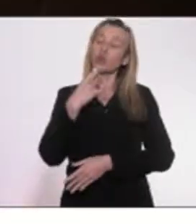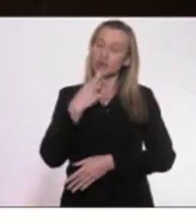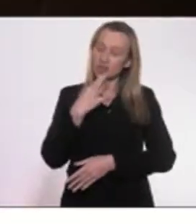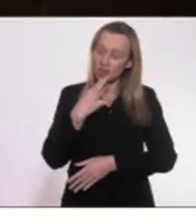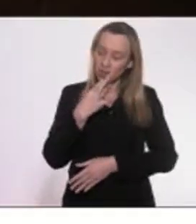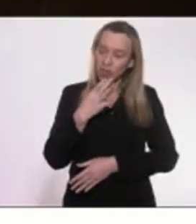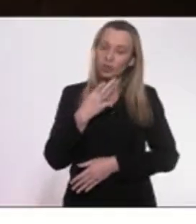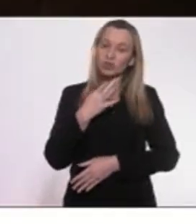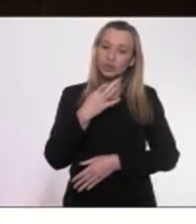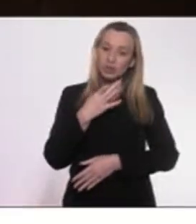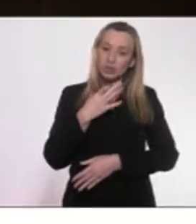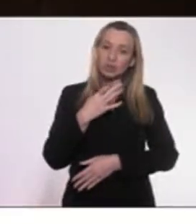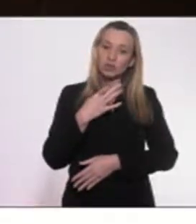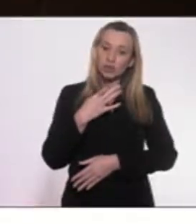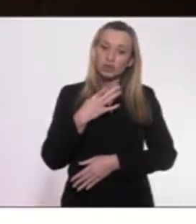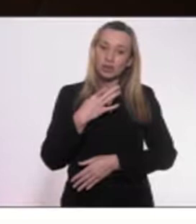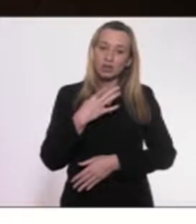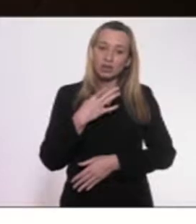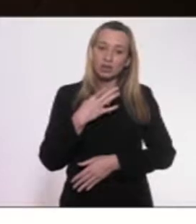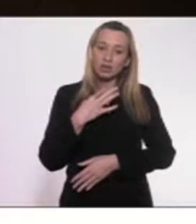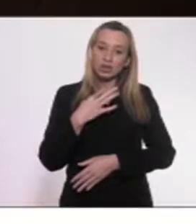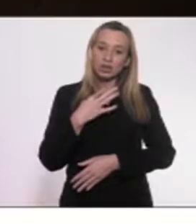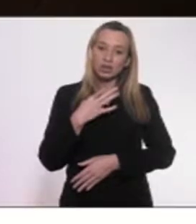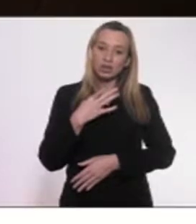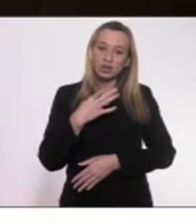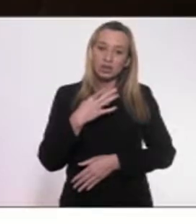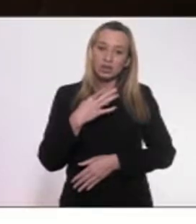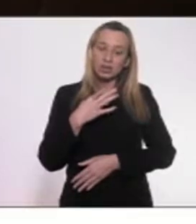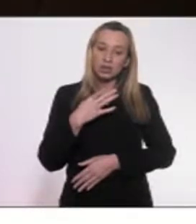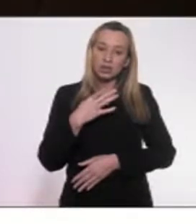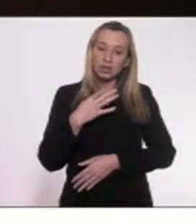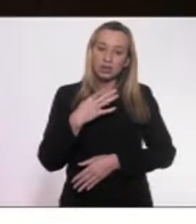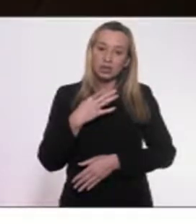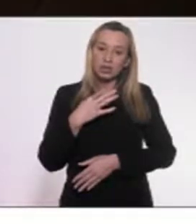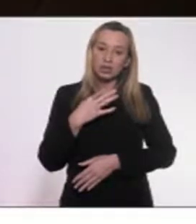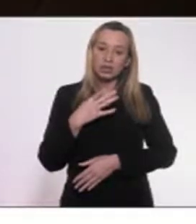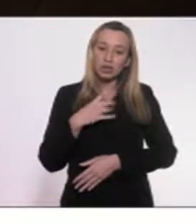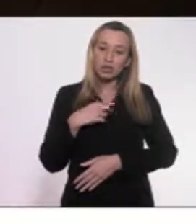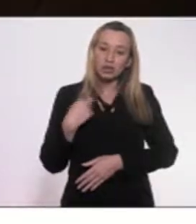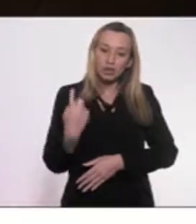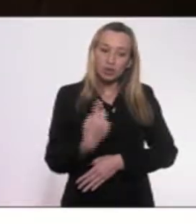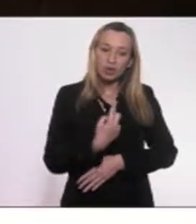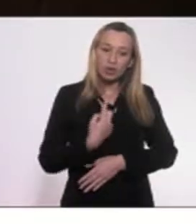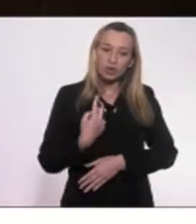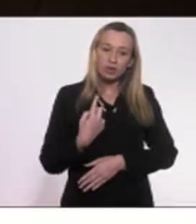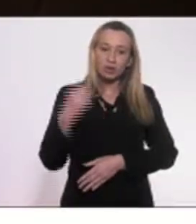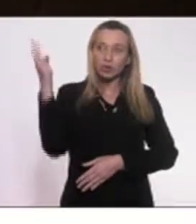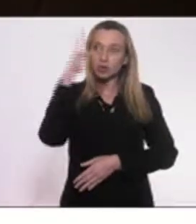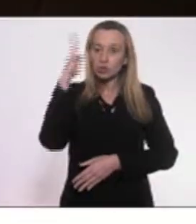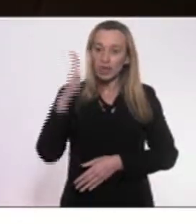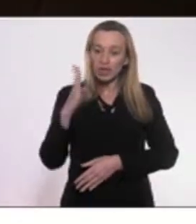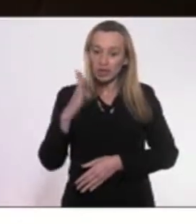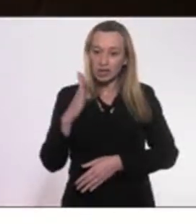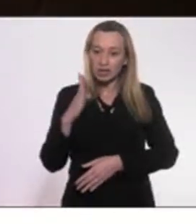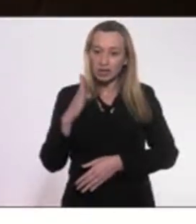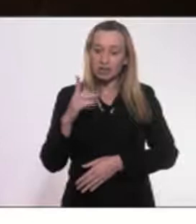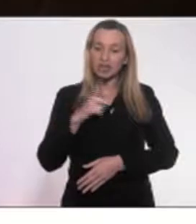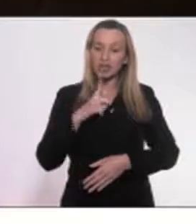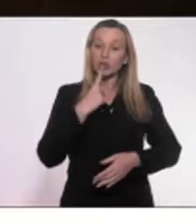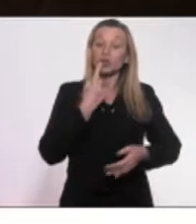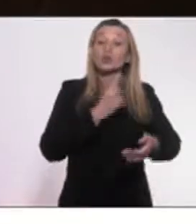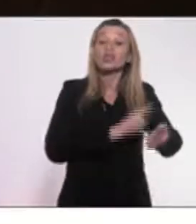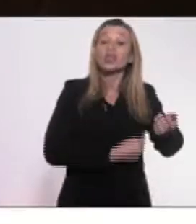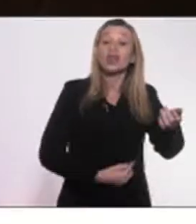conhecedores que o berço do mundo é a África. Nós somos um país absolutamente miscigenado, nós